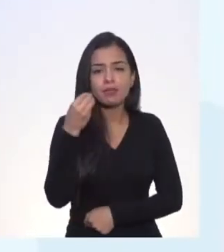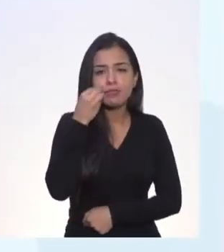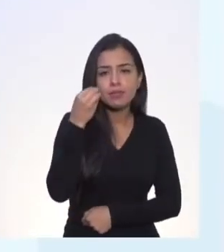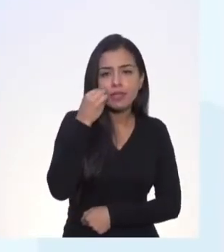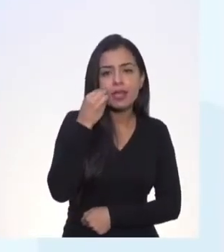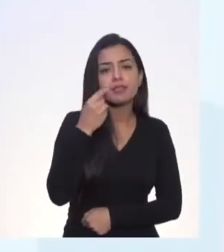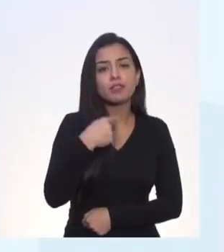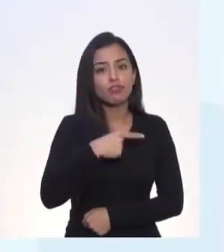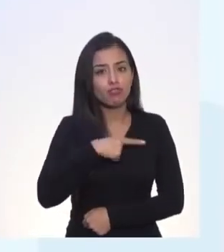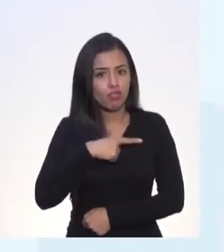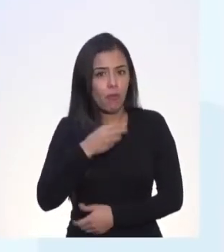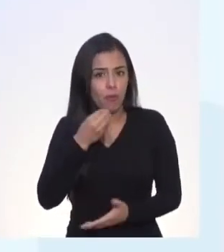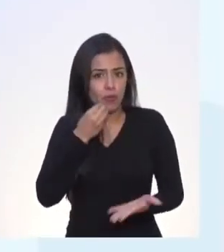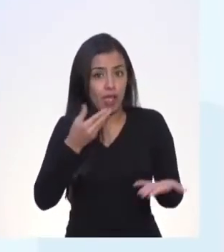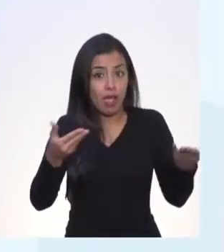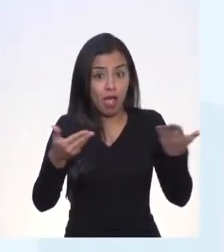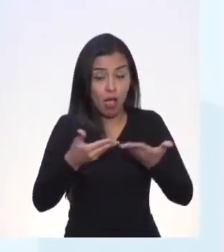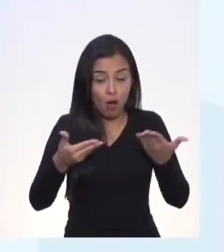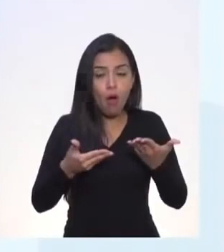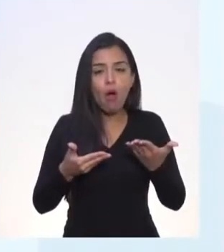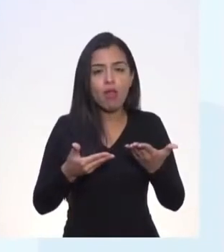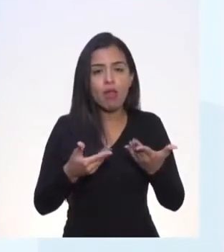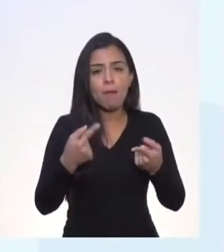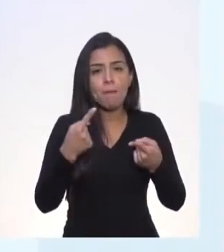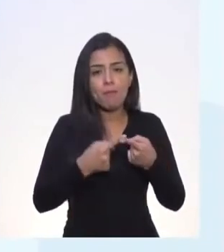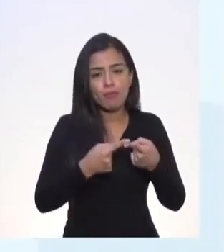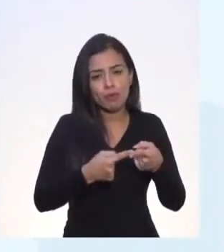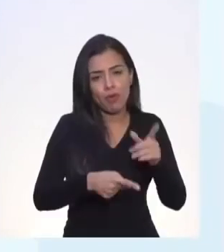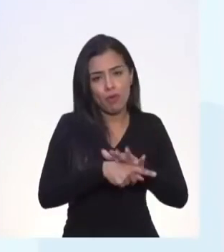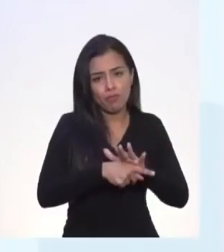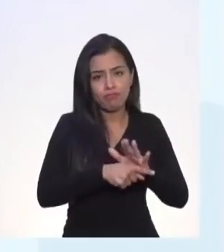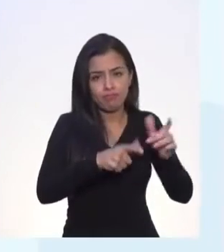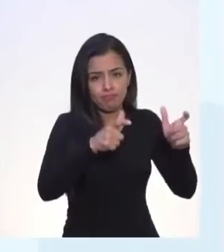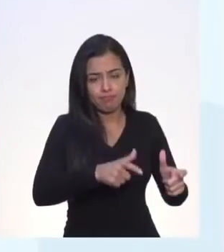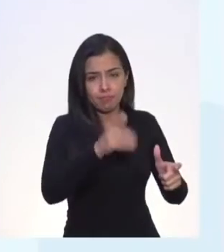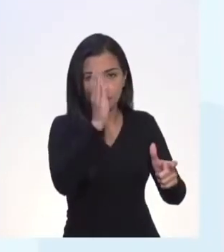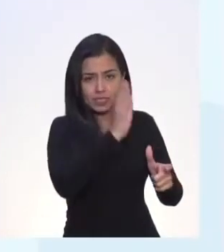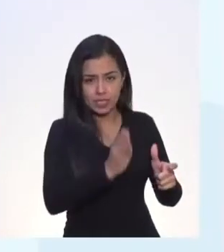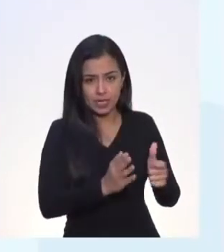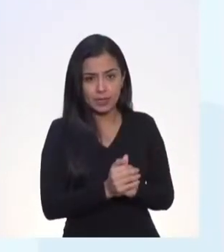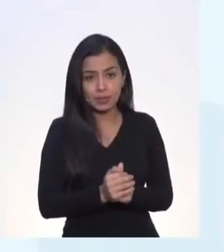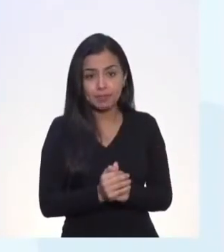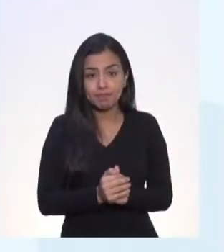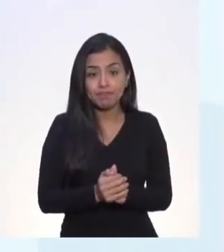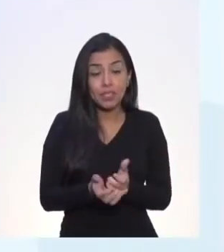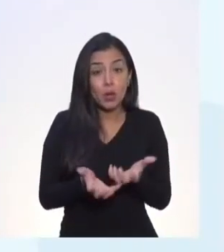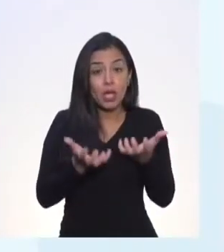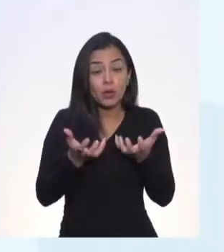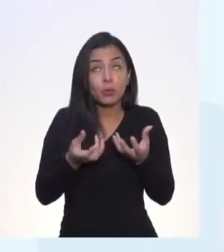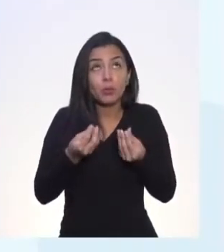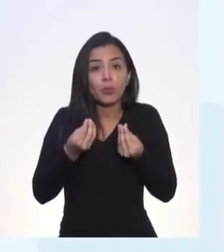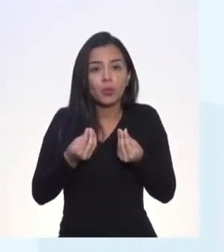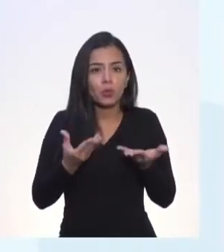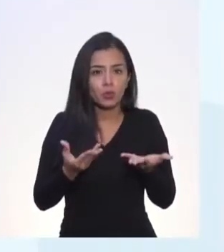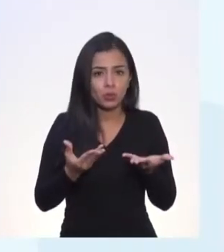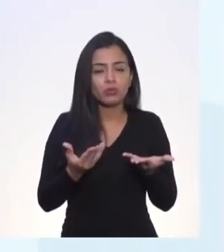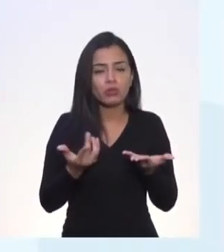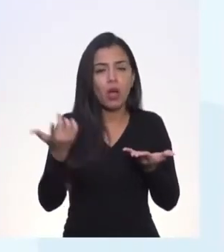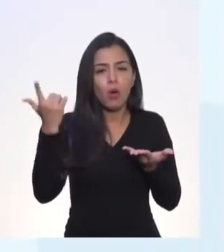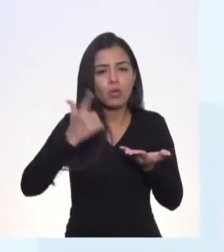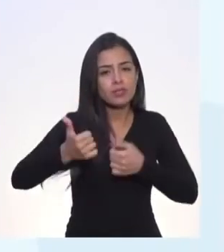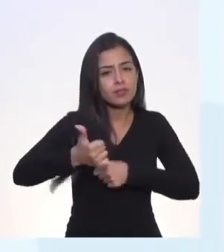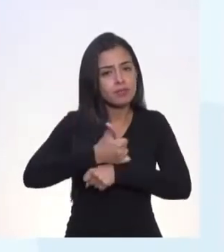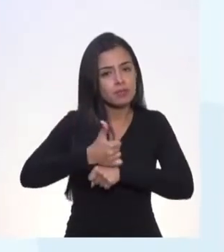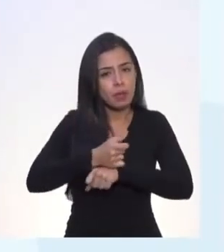tive a oportunidade da Agência Espacial Brasileira. Quero muito me tornar a primeira astronauta